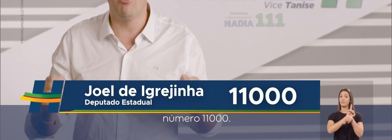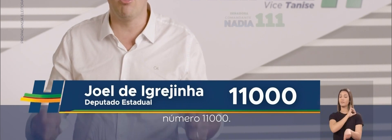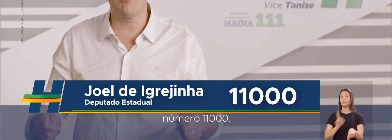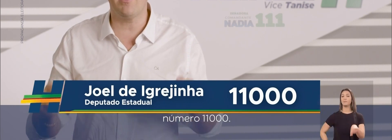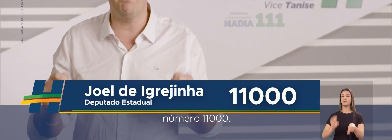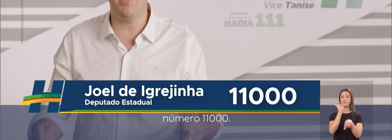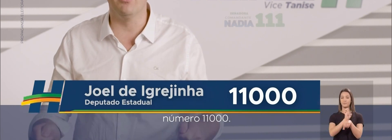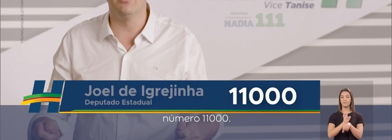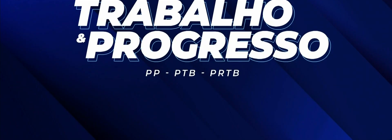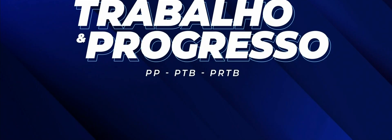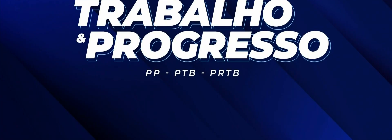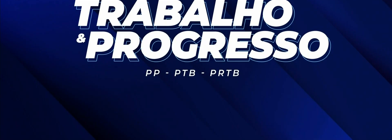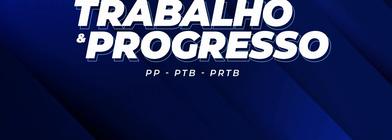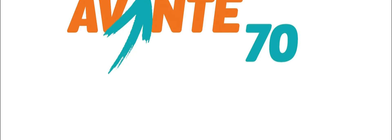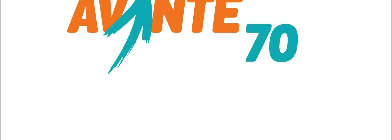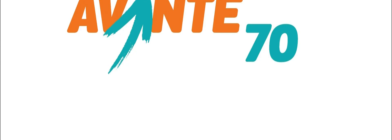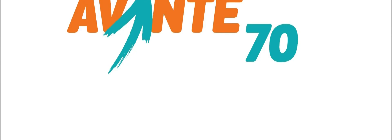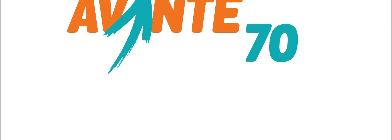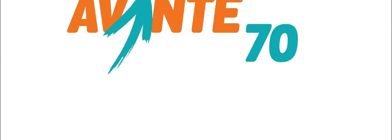número 11.000.